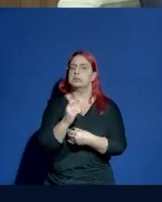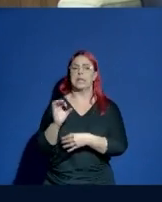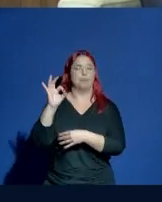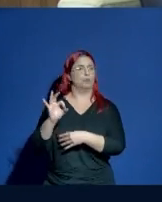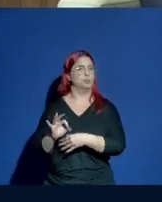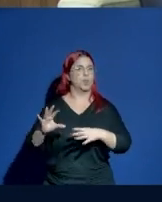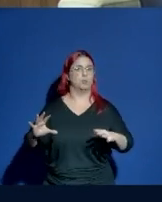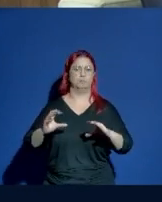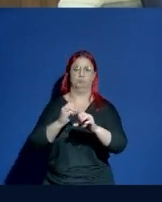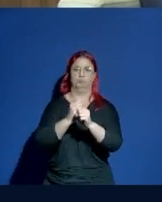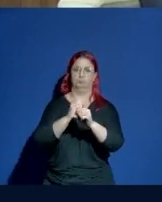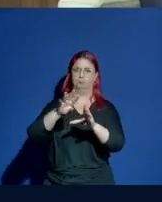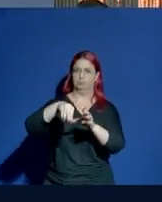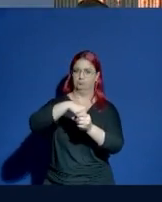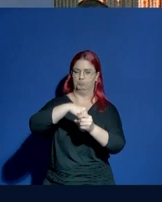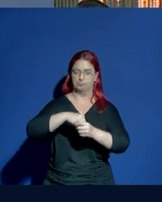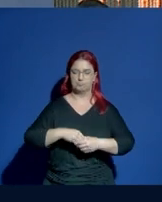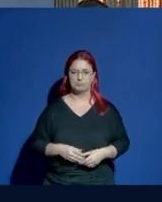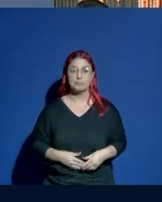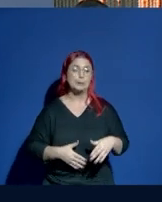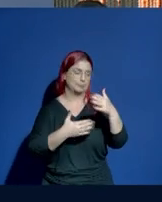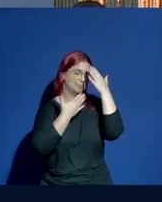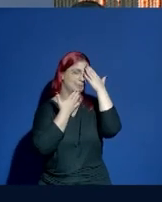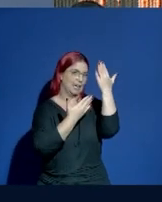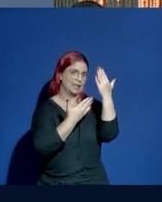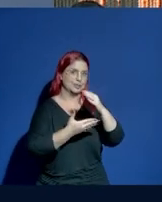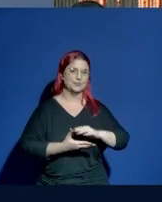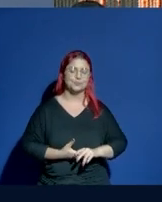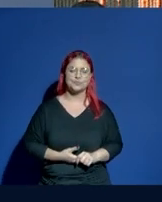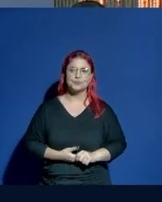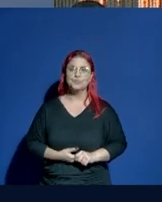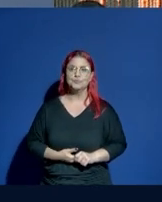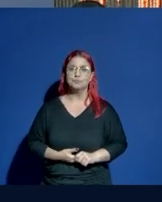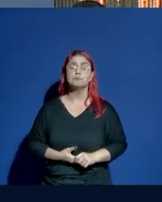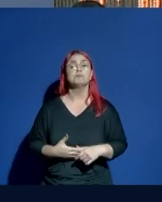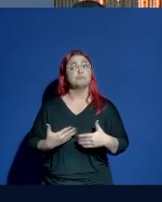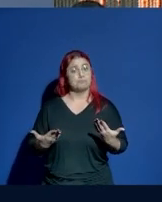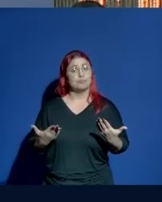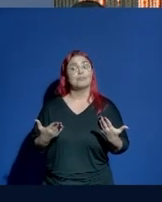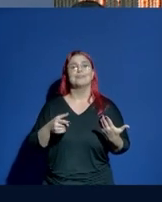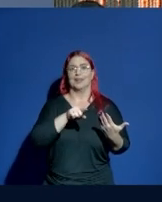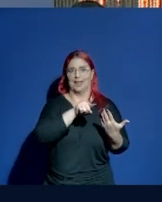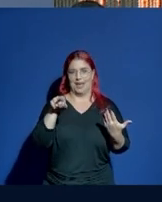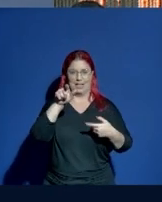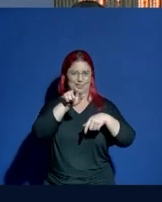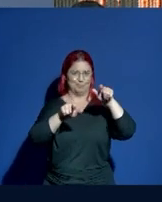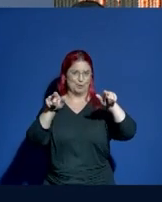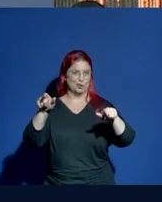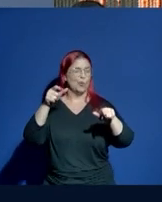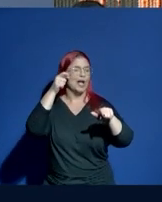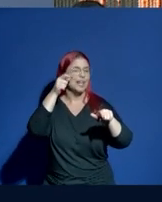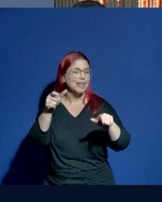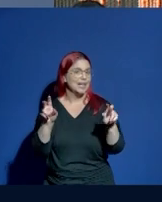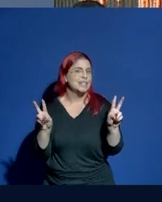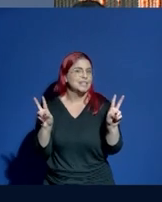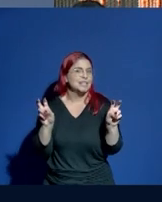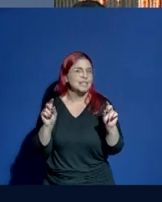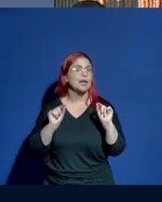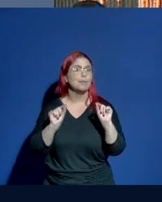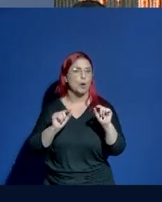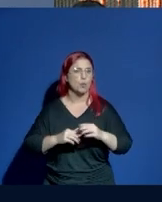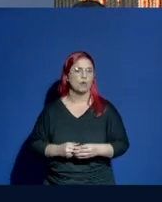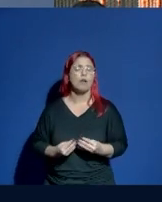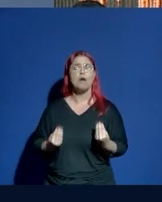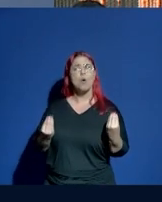integrado Obrigado Jorge acho que agora um dos pontos que o pessoal aqui deve estar mais interessado em entender como